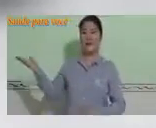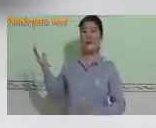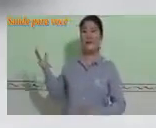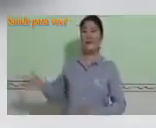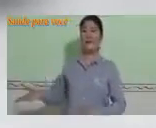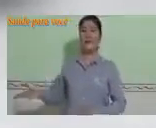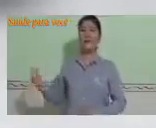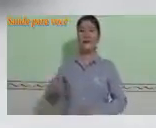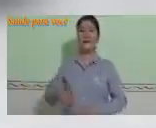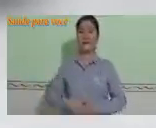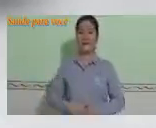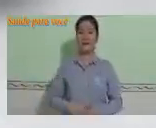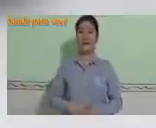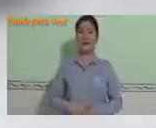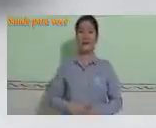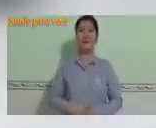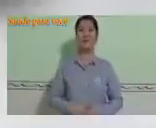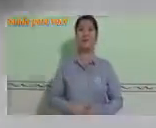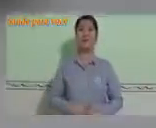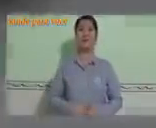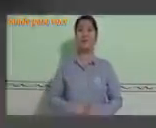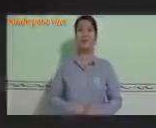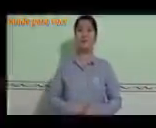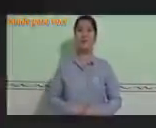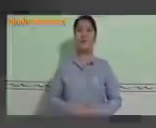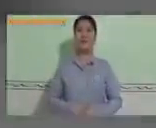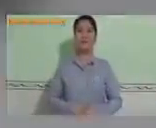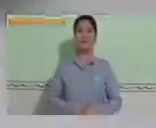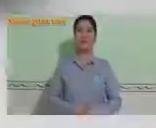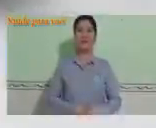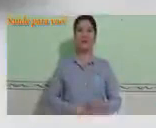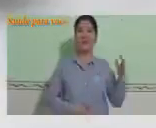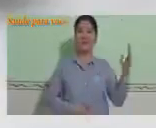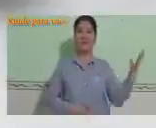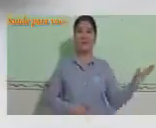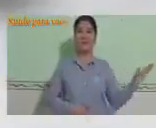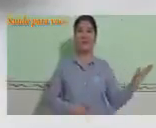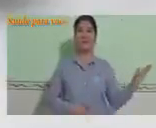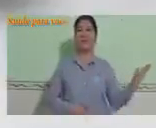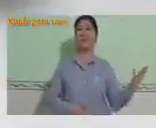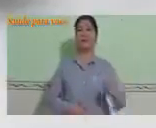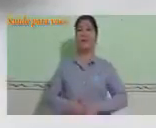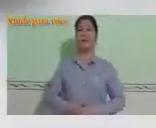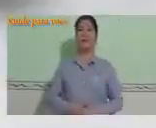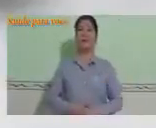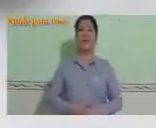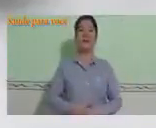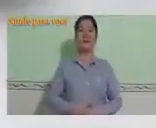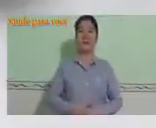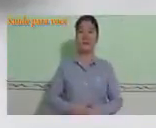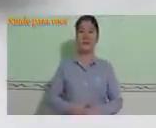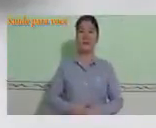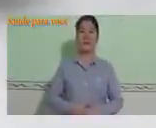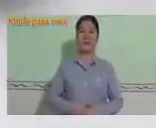Assim como o banho, vírgula, alguns bebês ficam sonolentos após uma massagem nas costas e pernas, e vírgula, por isso, vírgula, esta pode ser